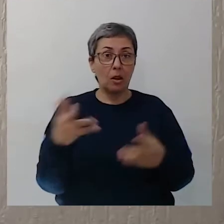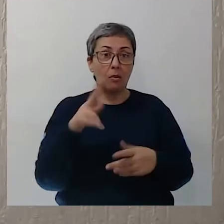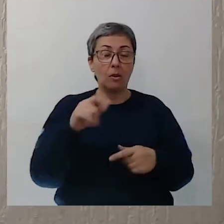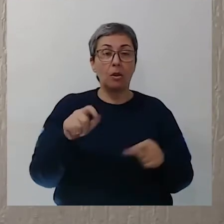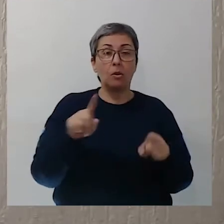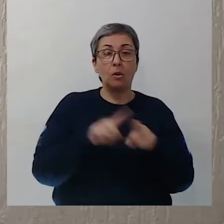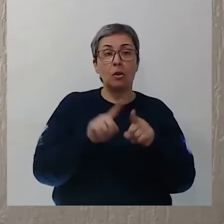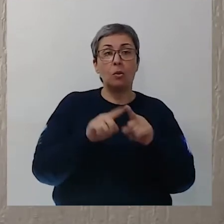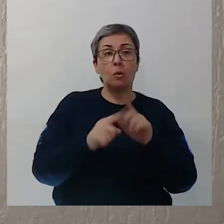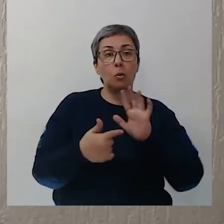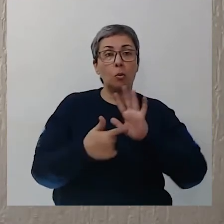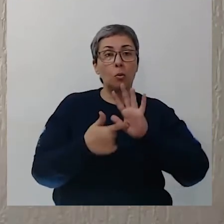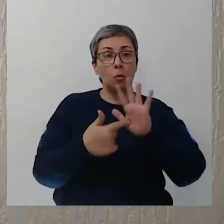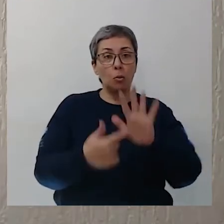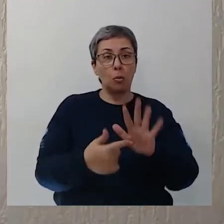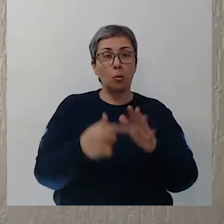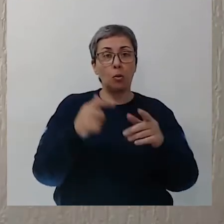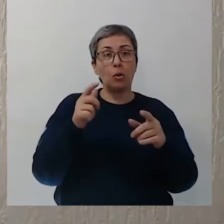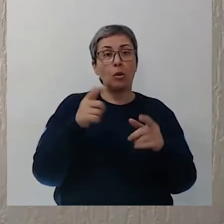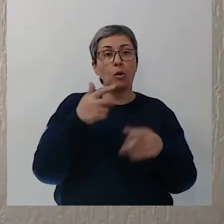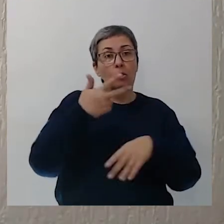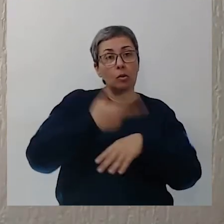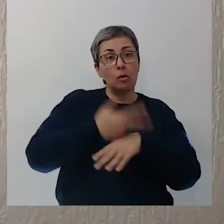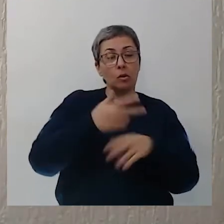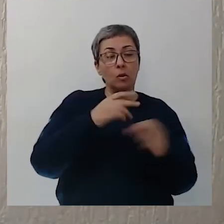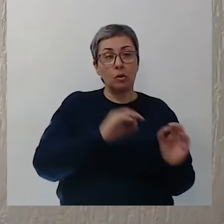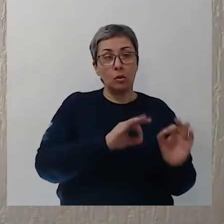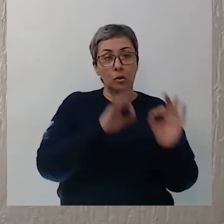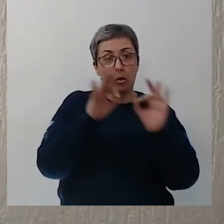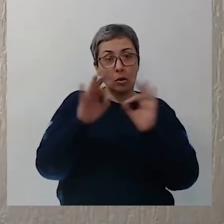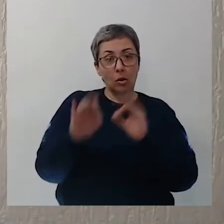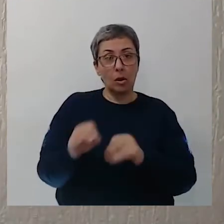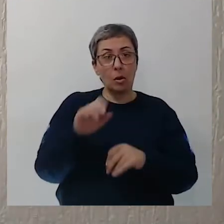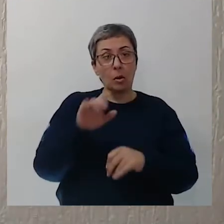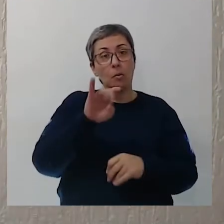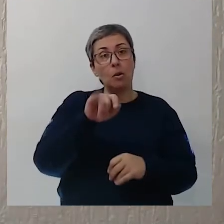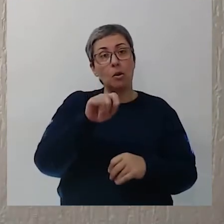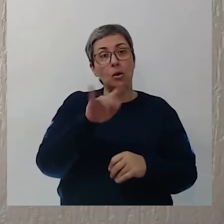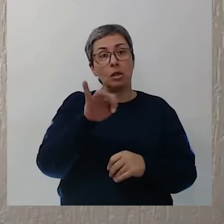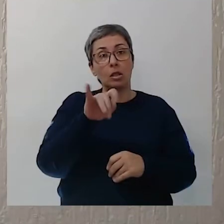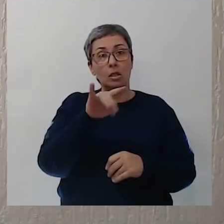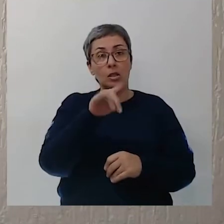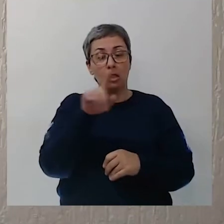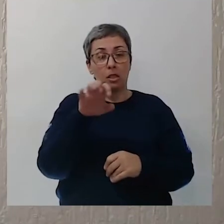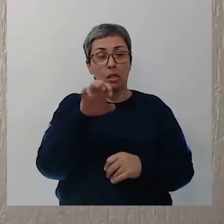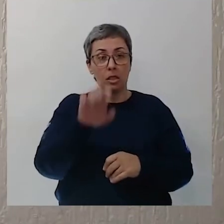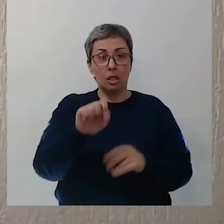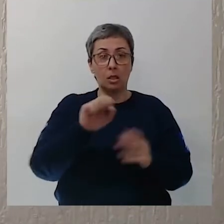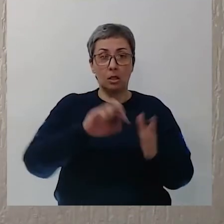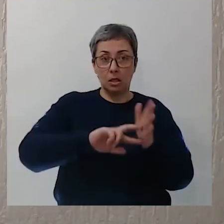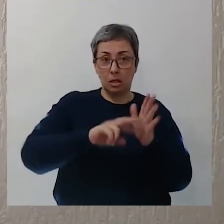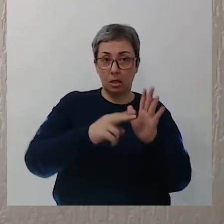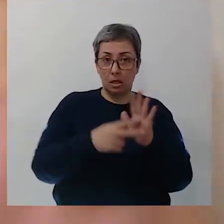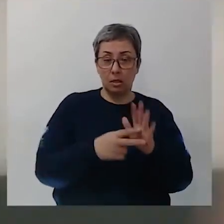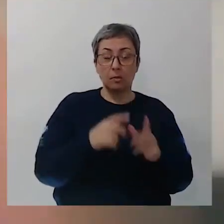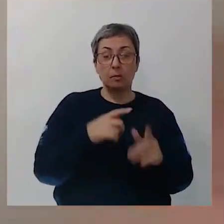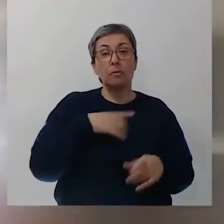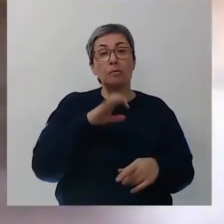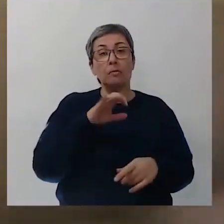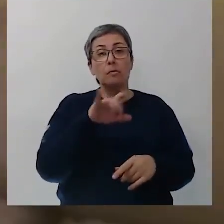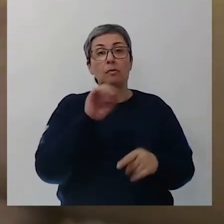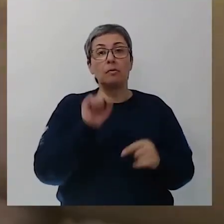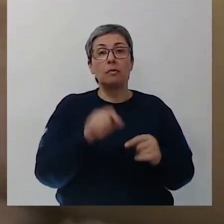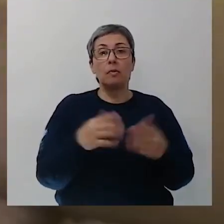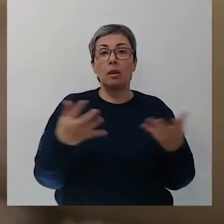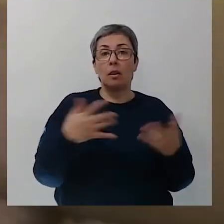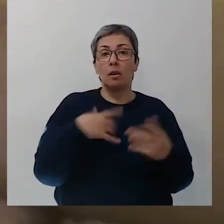agora, falando sobre isso, vou mostrar para vocês um vídeo do canal Politize para entender um pouquinho mais sobre o significado de censura.